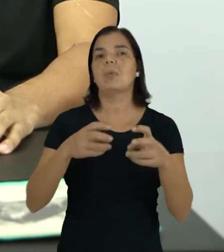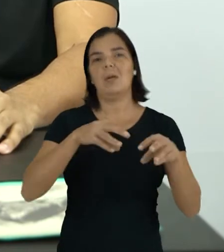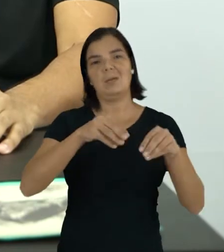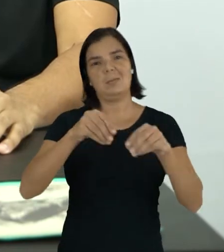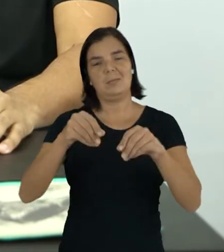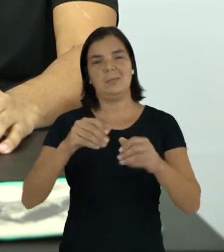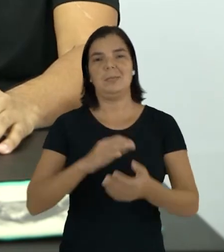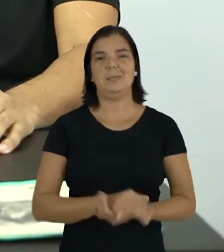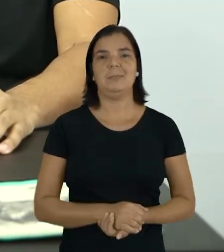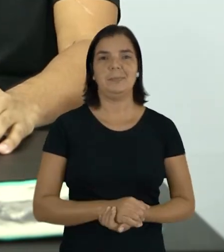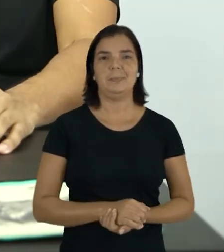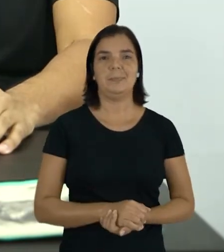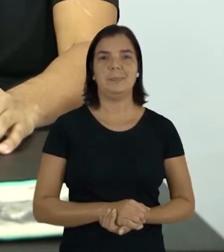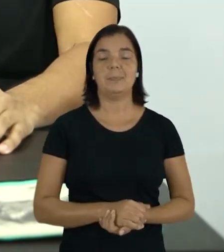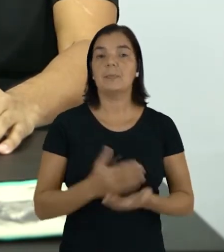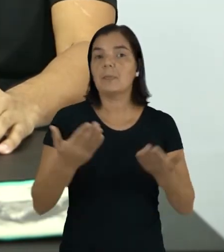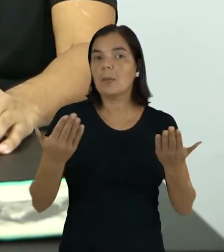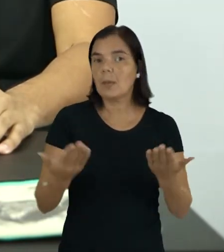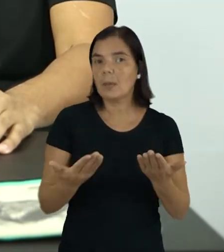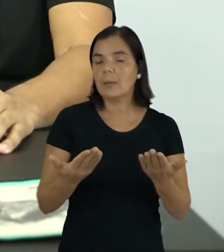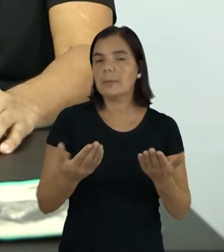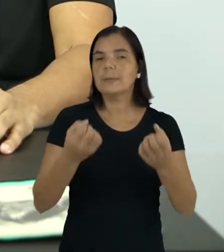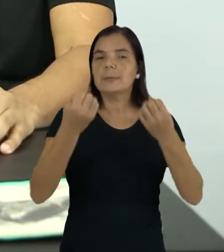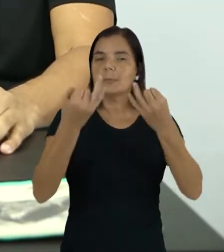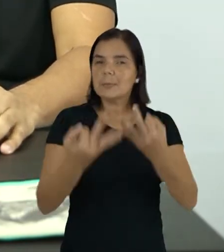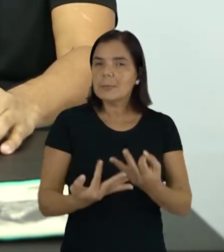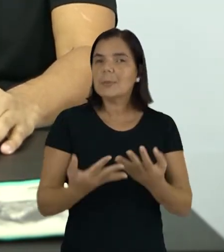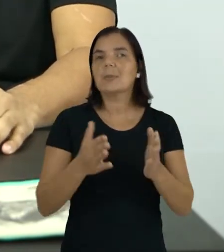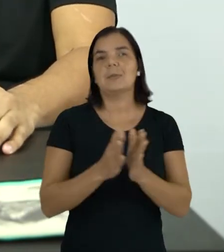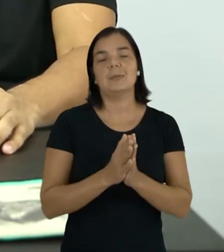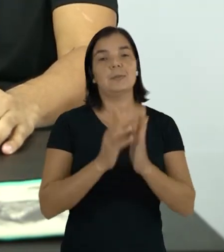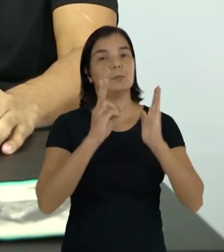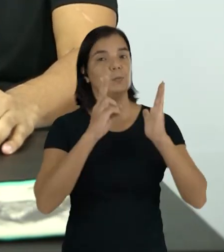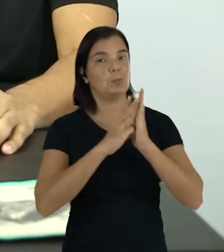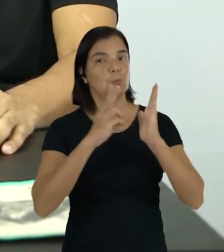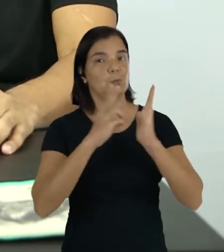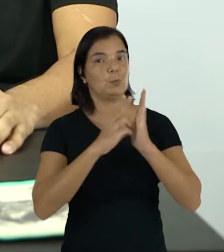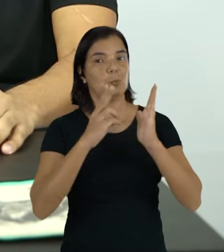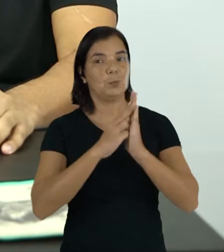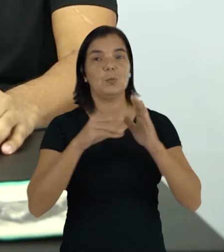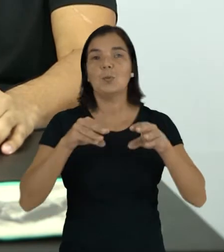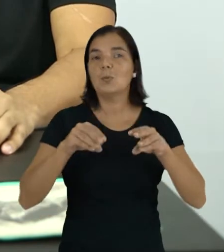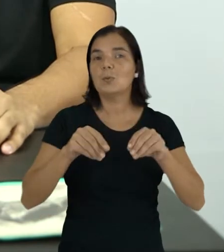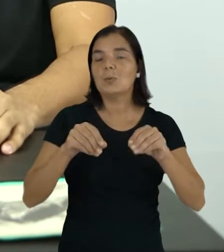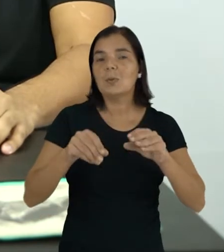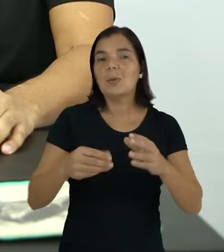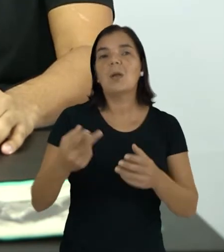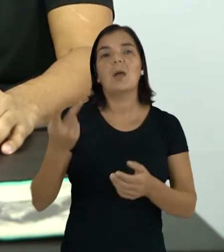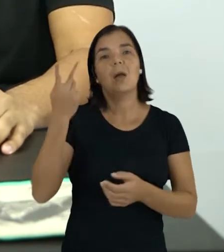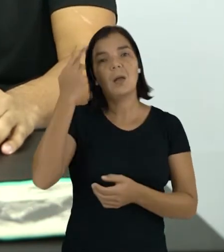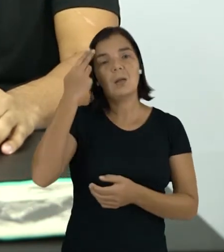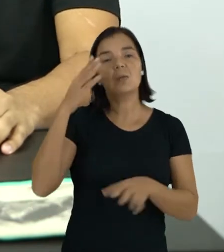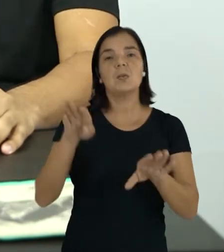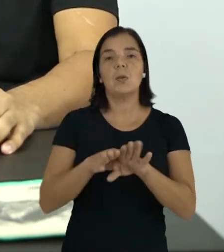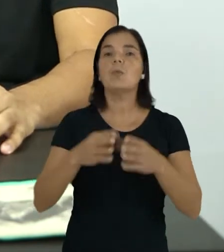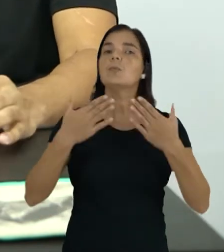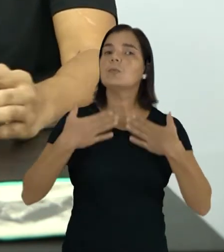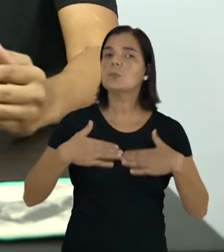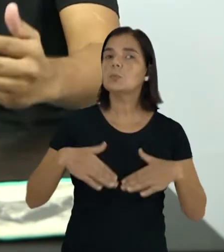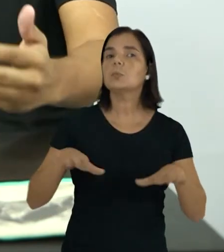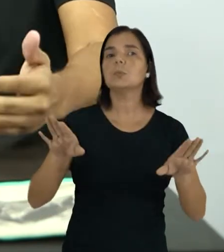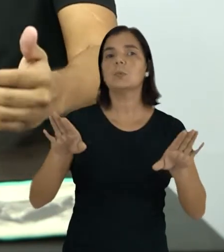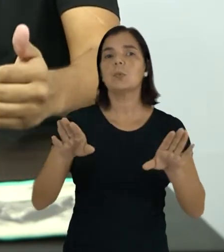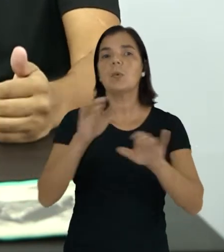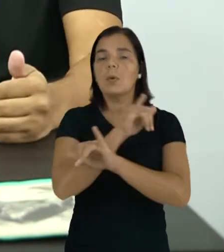terra, né? Agora, se nós falarmos um pouquinho dos indígenas no território atual, vou falar um pouquinho sobre isso também para nós